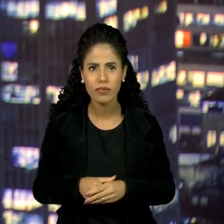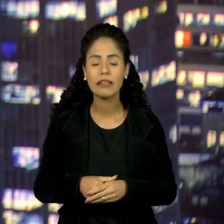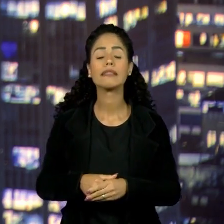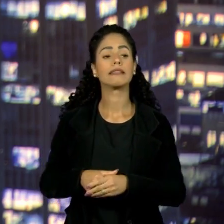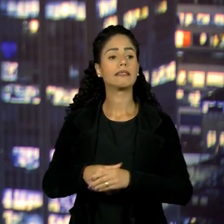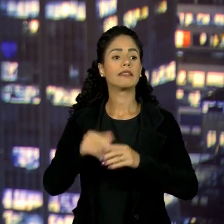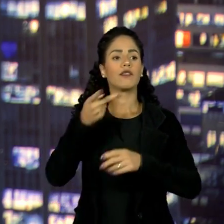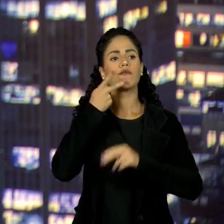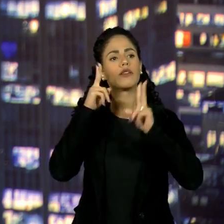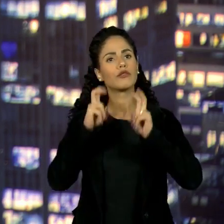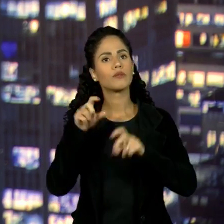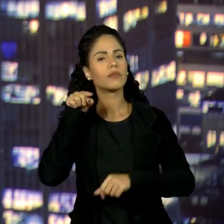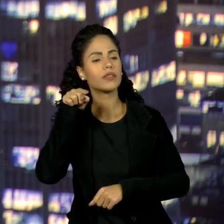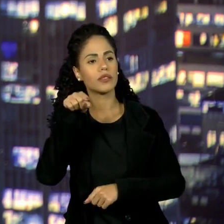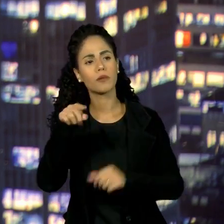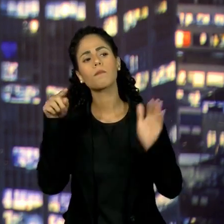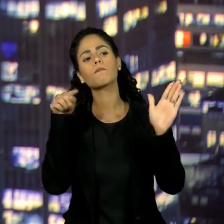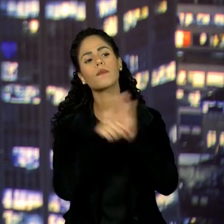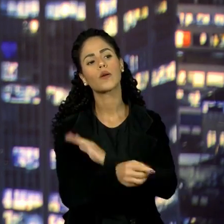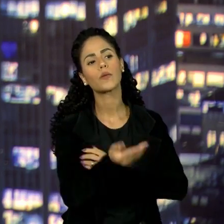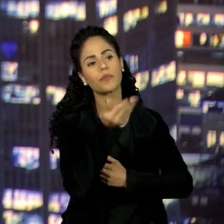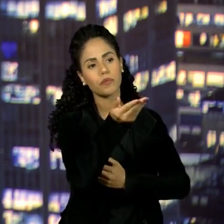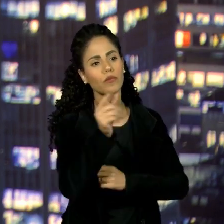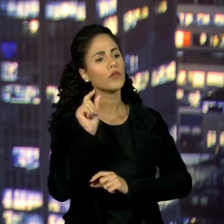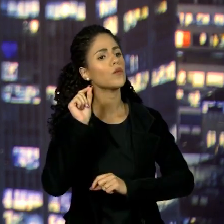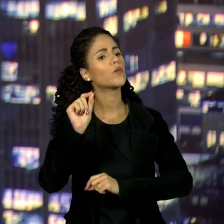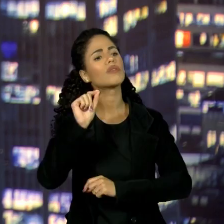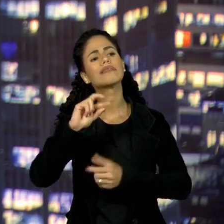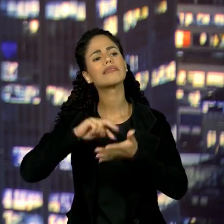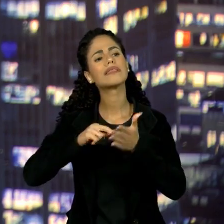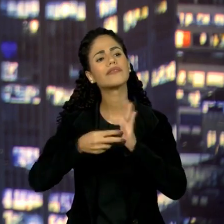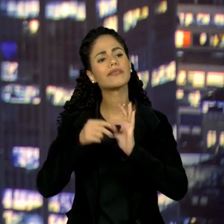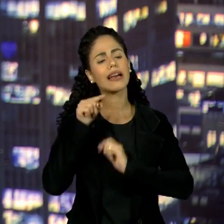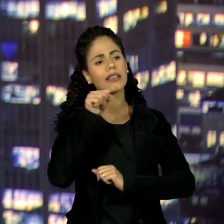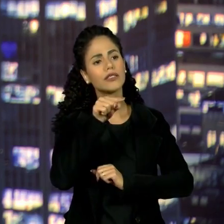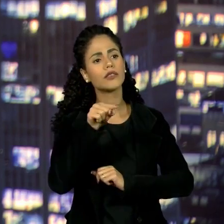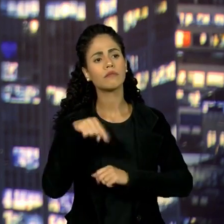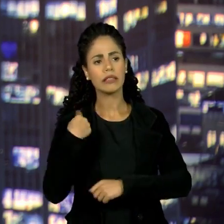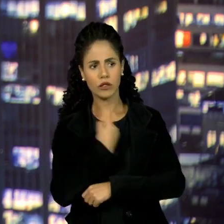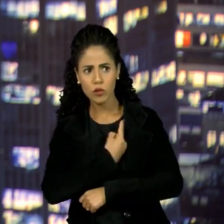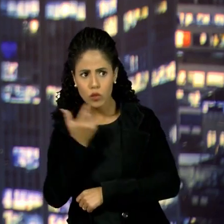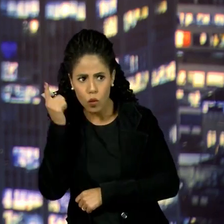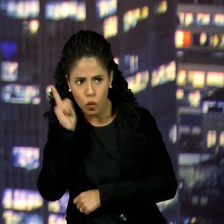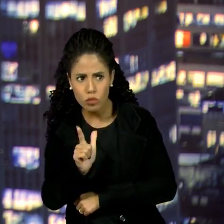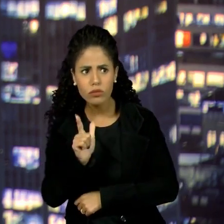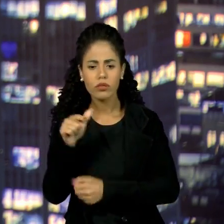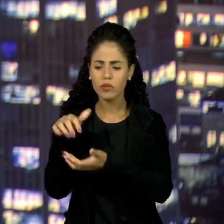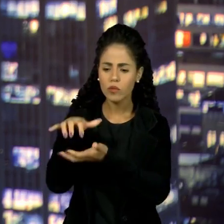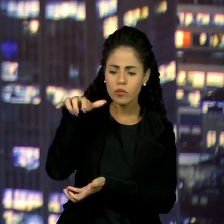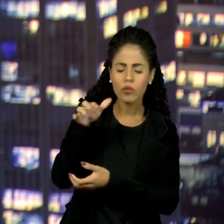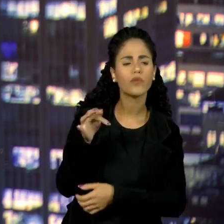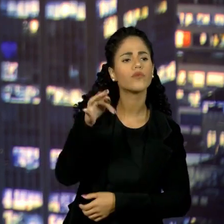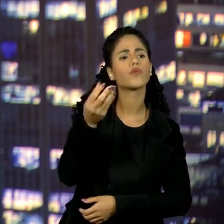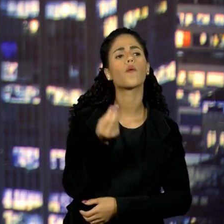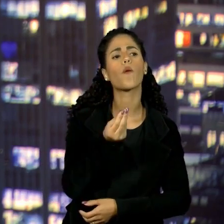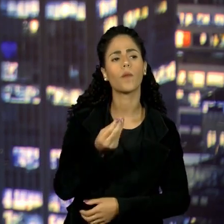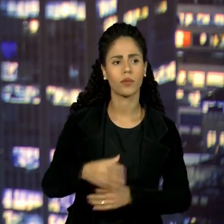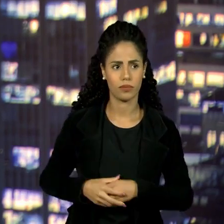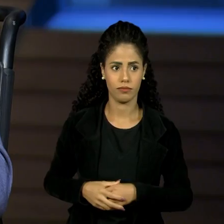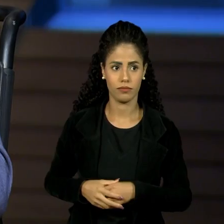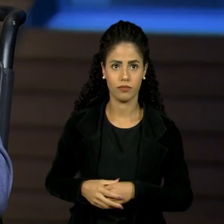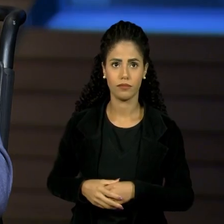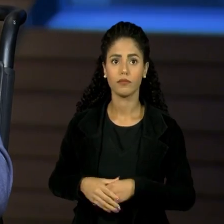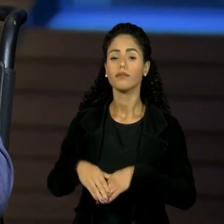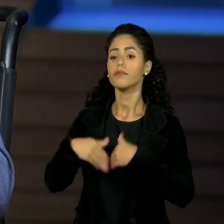capital social, né? Queria perguntar para você, Alexandre, o que é esse capital social e quando a gente pode contar com ele no envelhecimento? Na